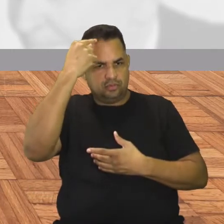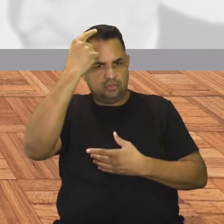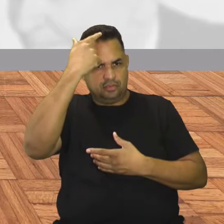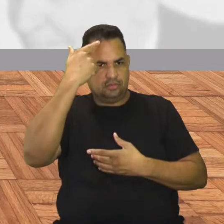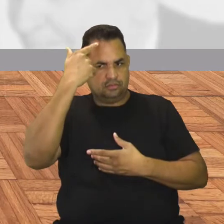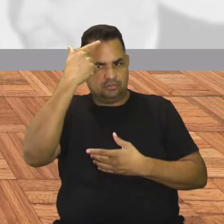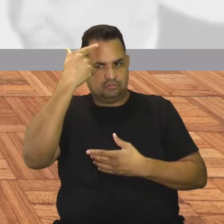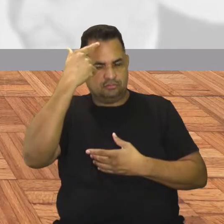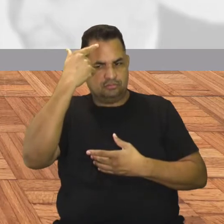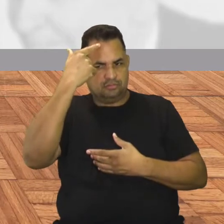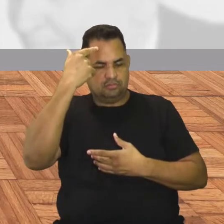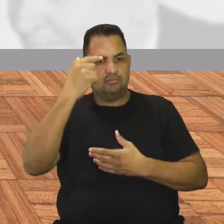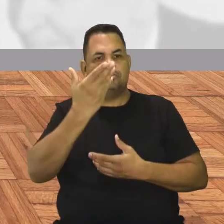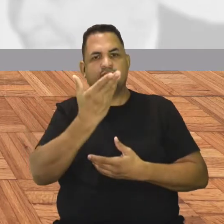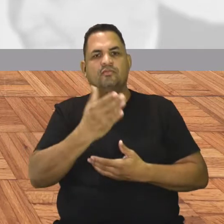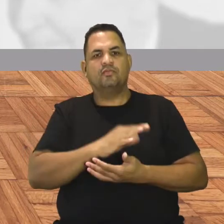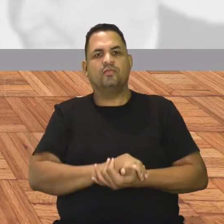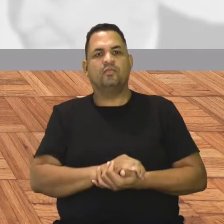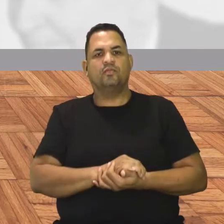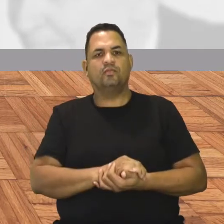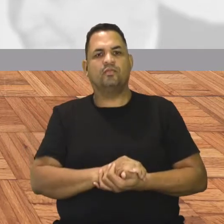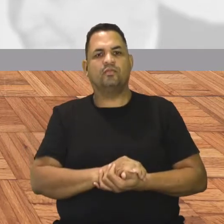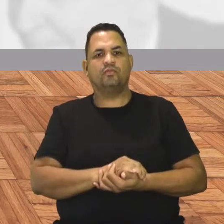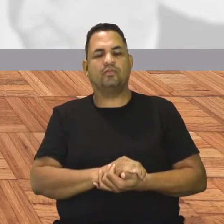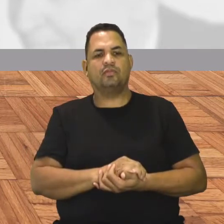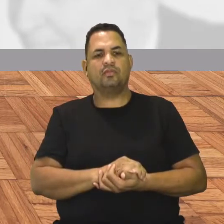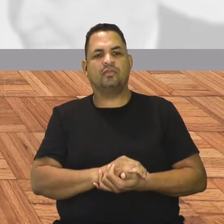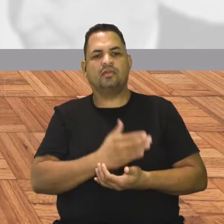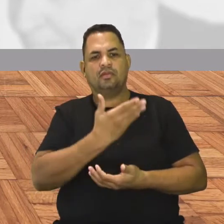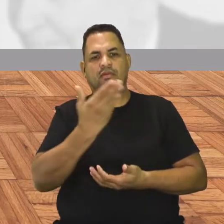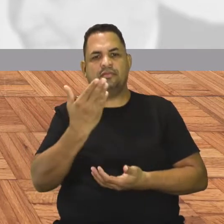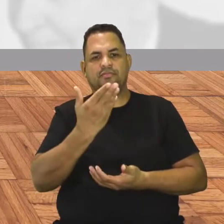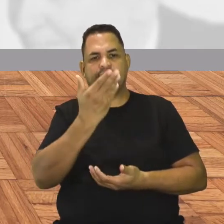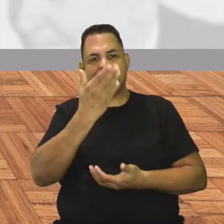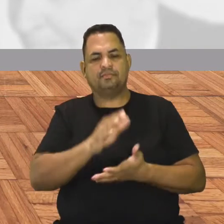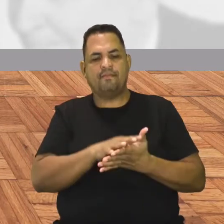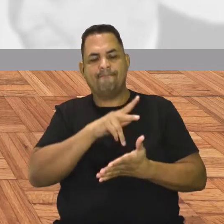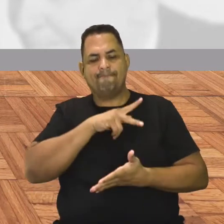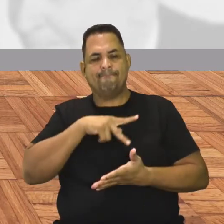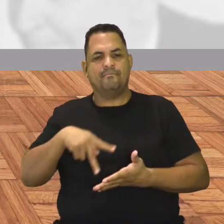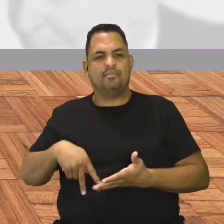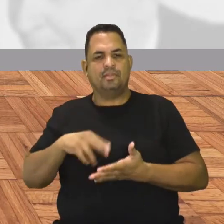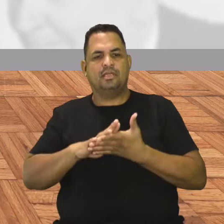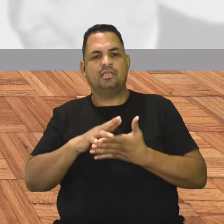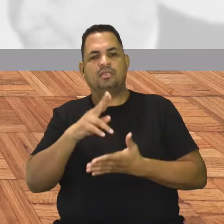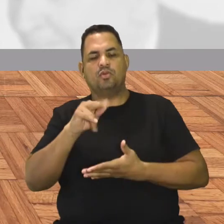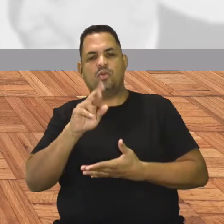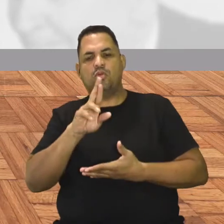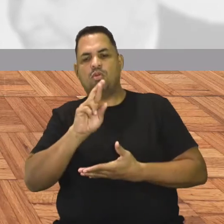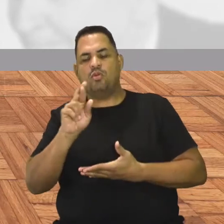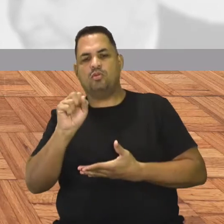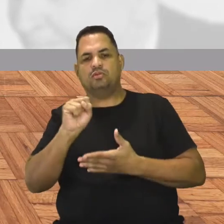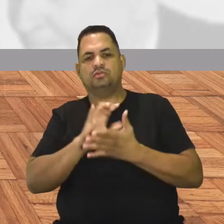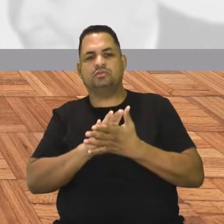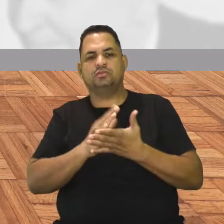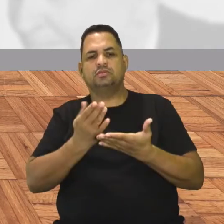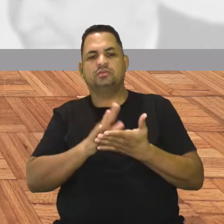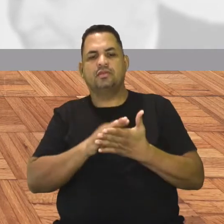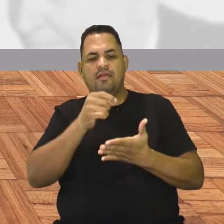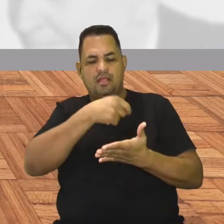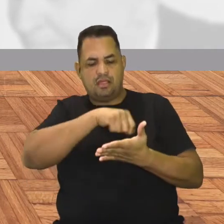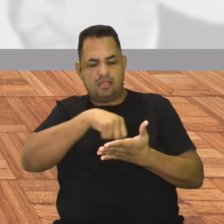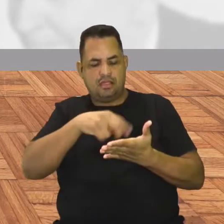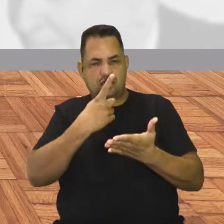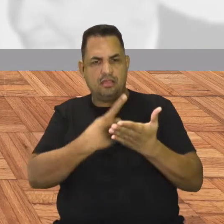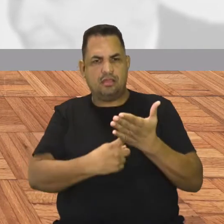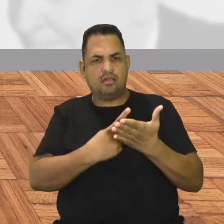Mikhail Gorbachev. Tá? E o Mikhail Gorbachev, ele vai assinar esse tratado e ele